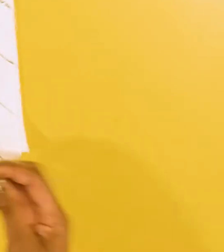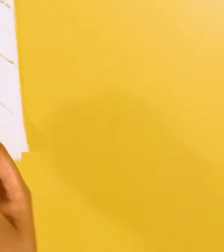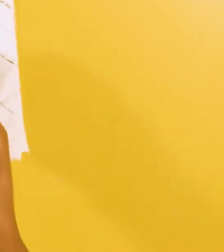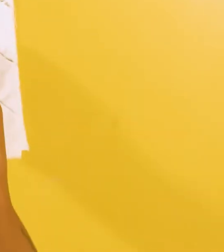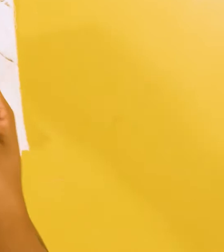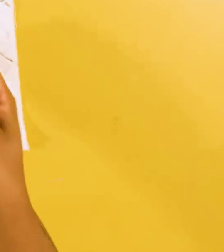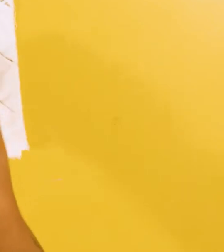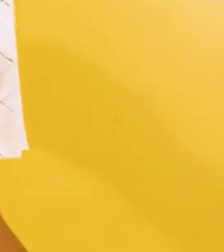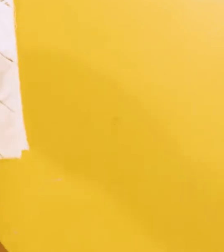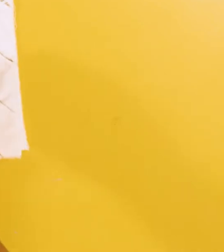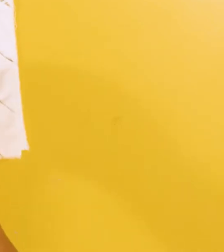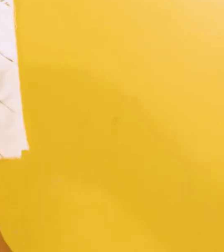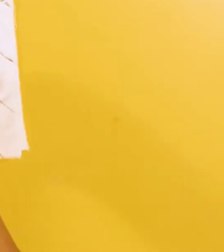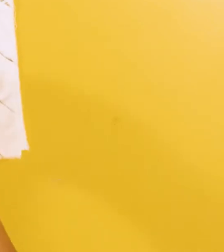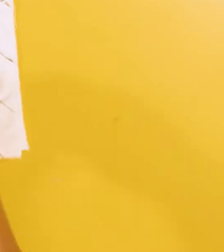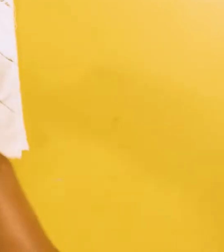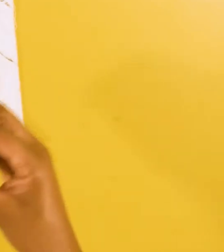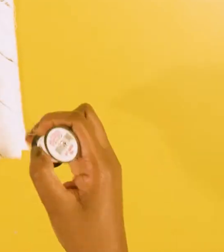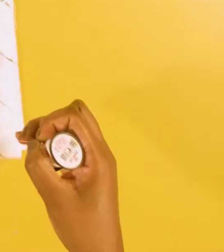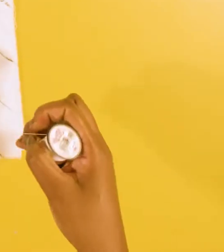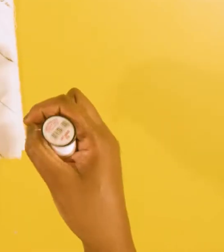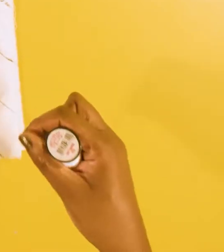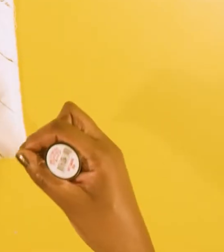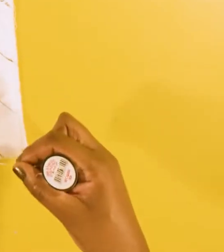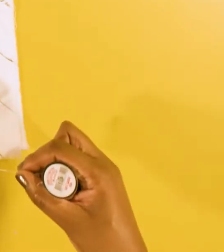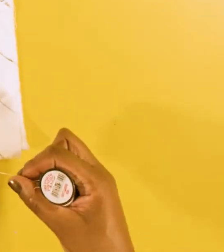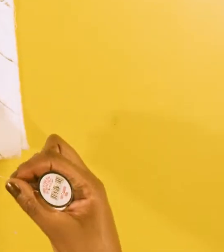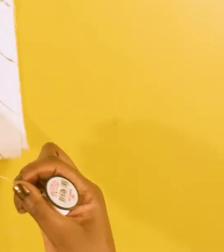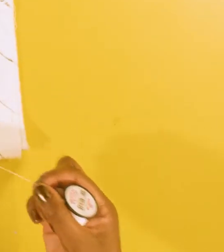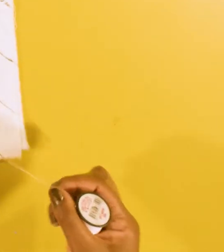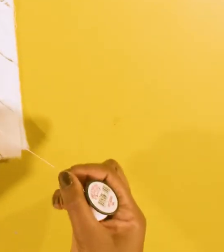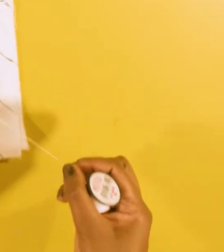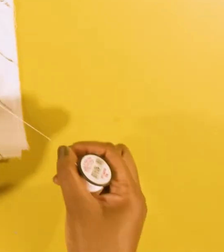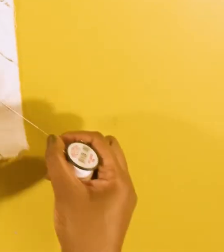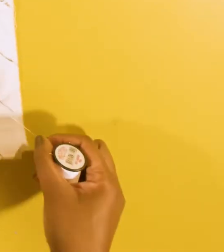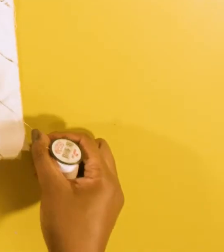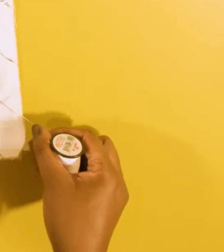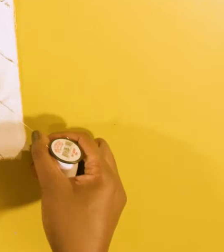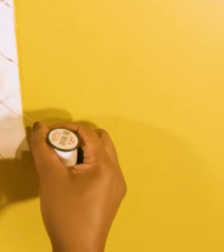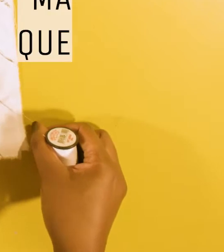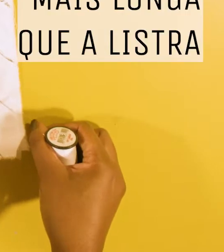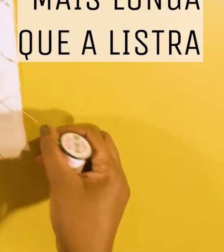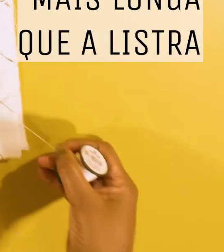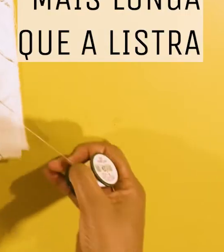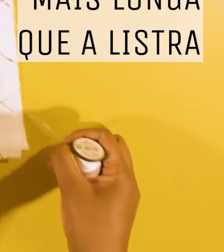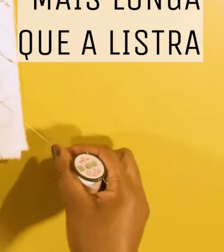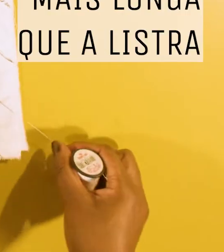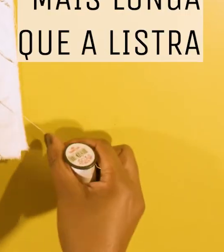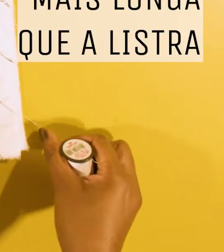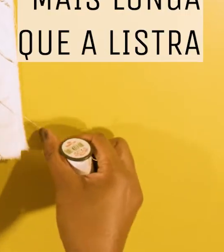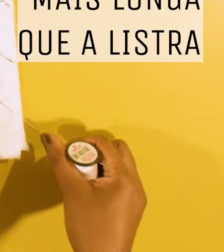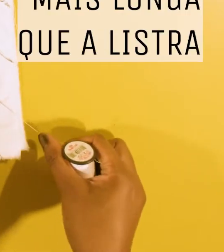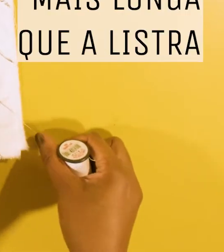vamos usar a linha e a agulha. É importante que o tamanho da linha seja exatamente